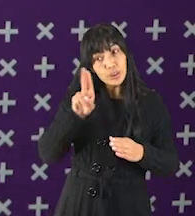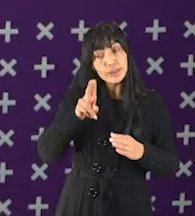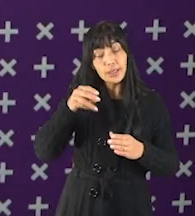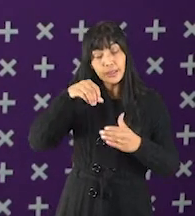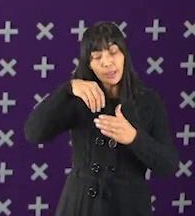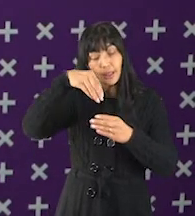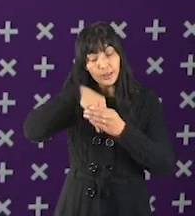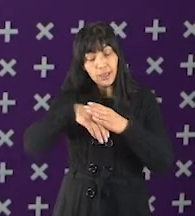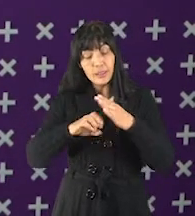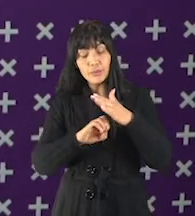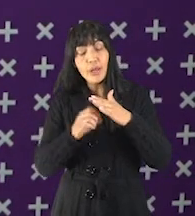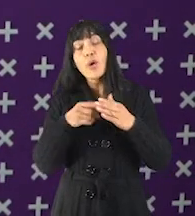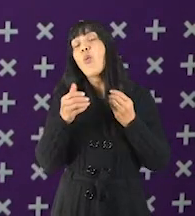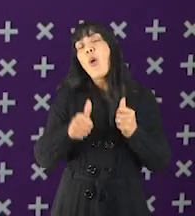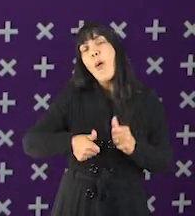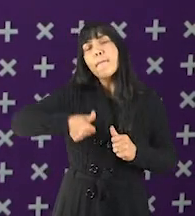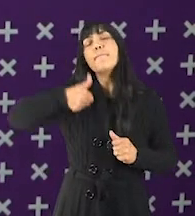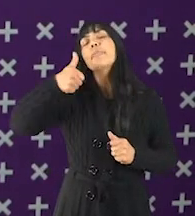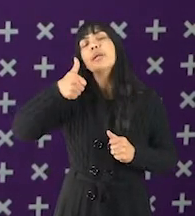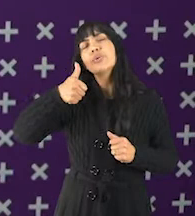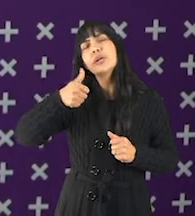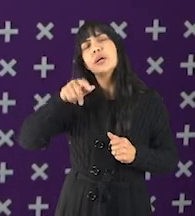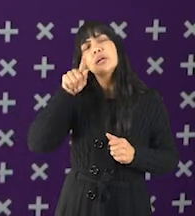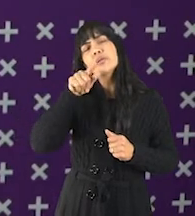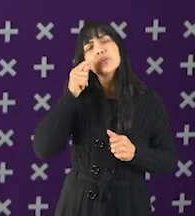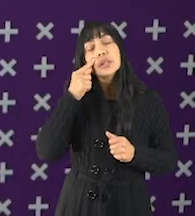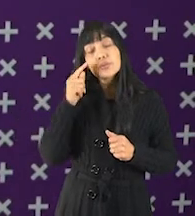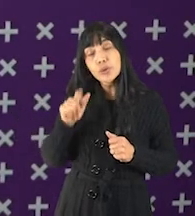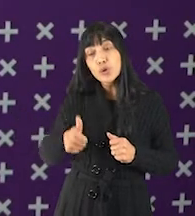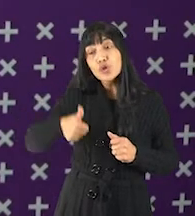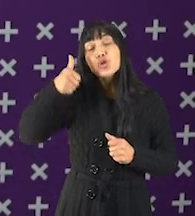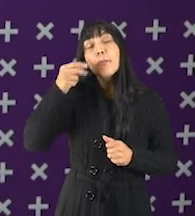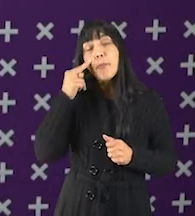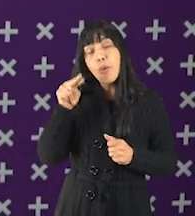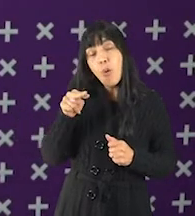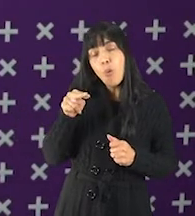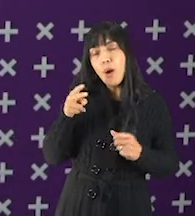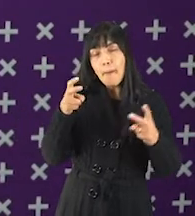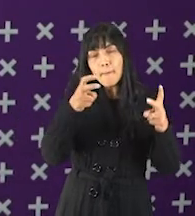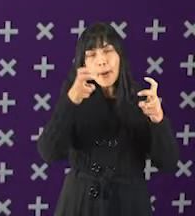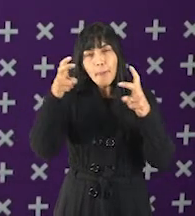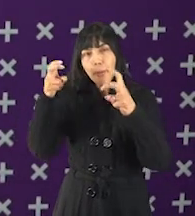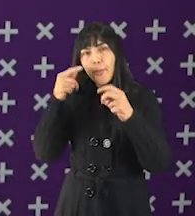Pak. Quais foram as melhorias e os resultados positivos que vocês já